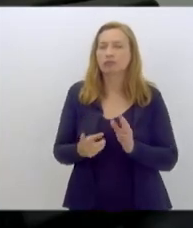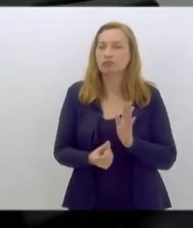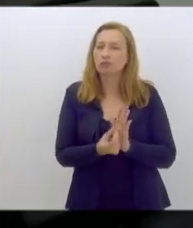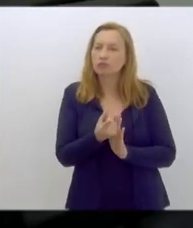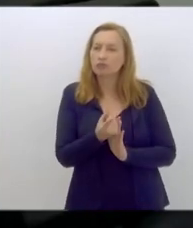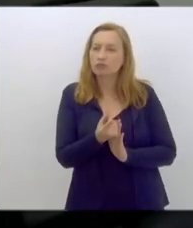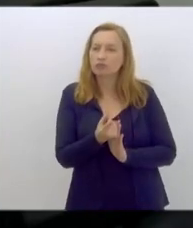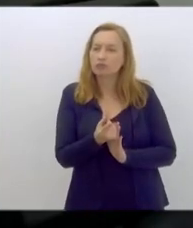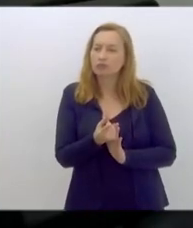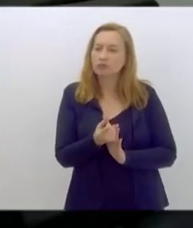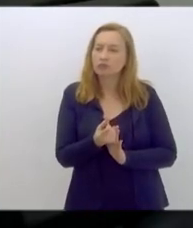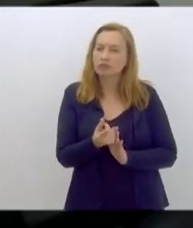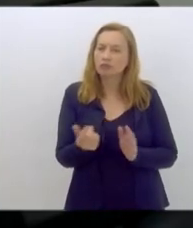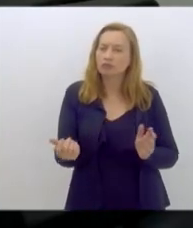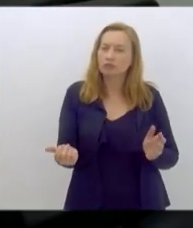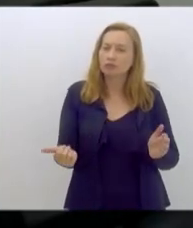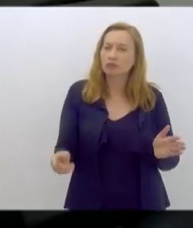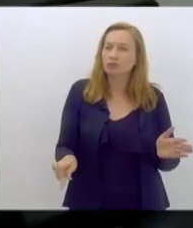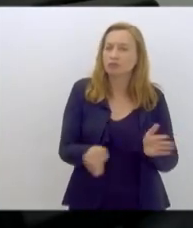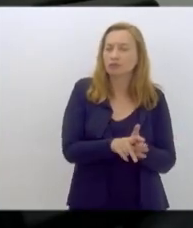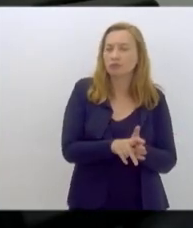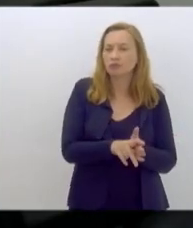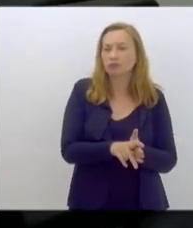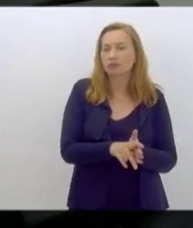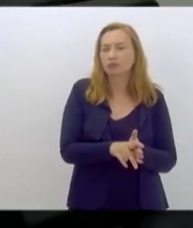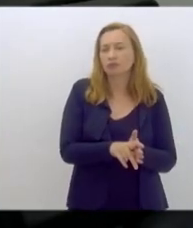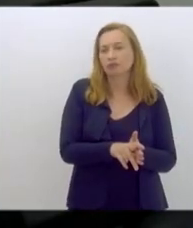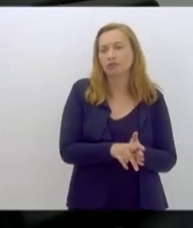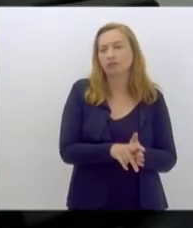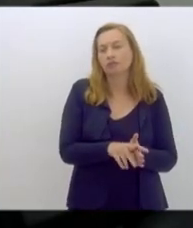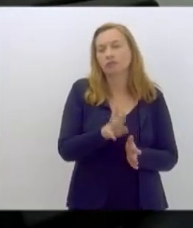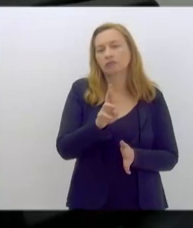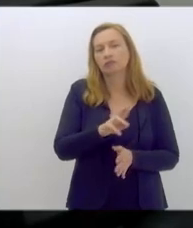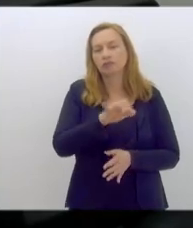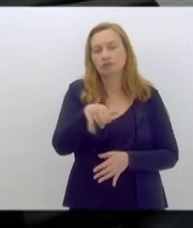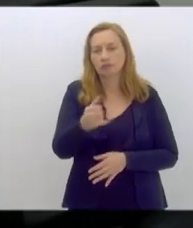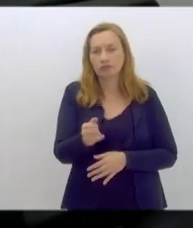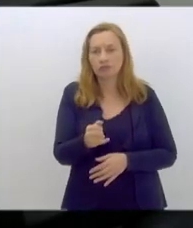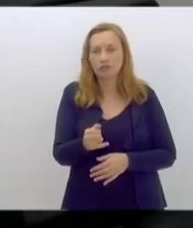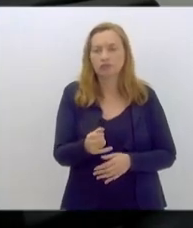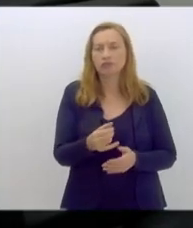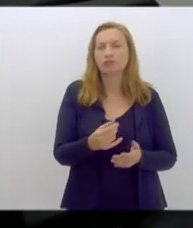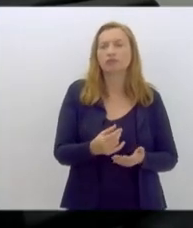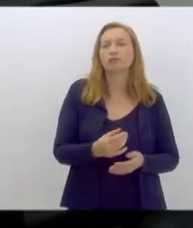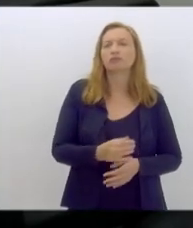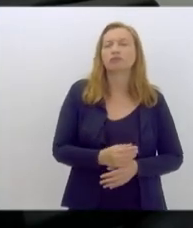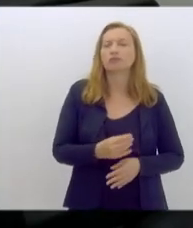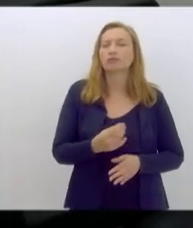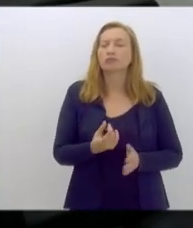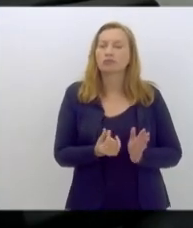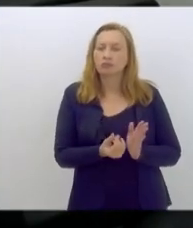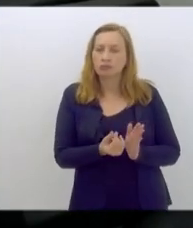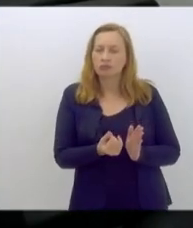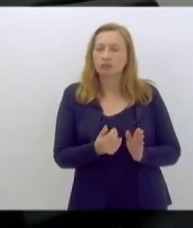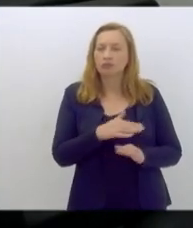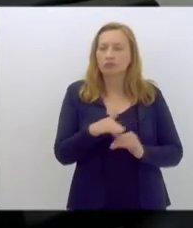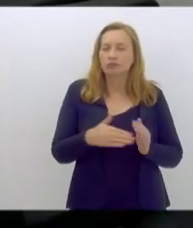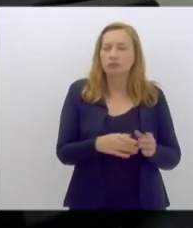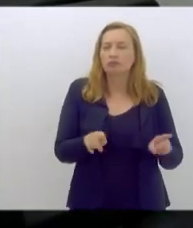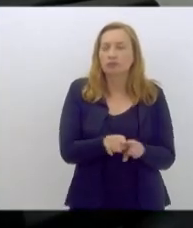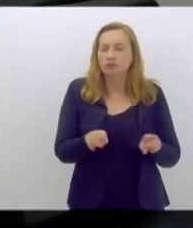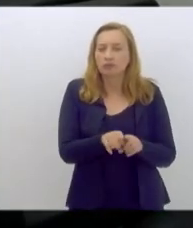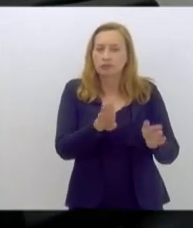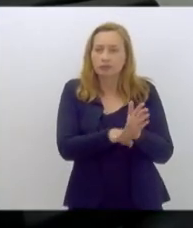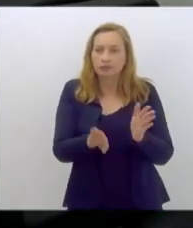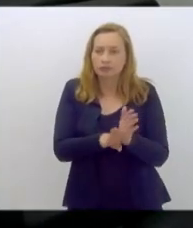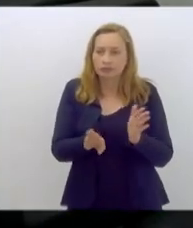passou a compor fazer parte do orçamento da UERJ tanto da receita quanto da despesa Se bem que a receita era praticamente